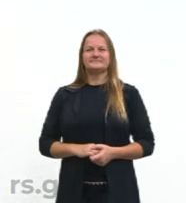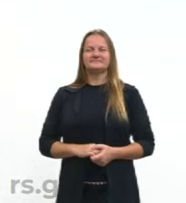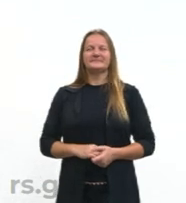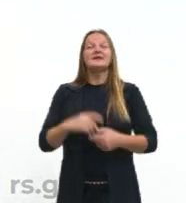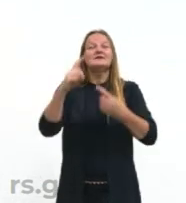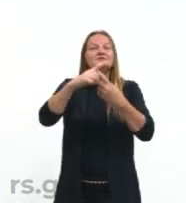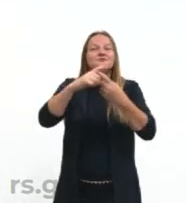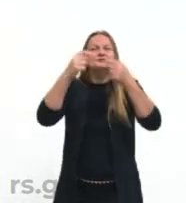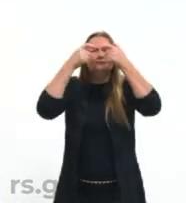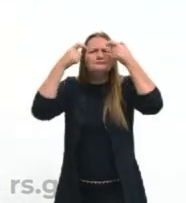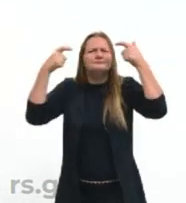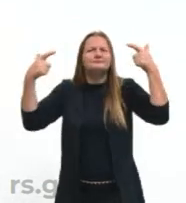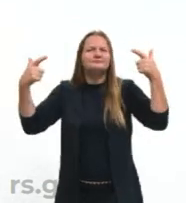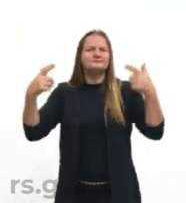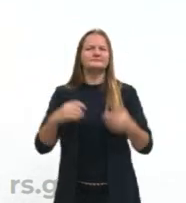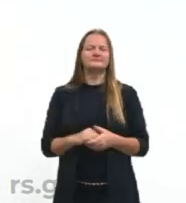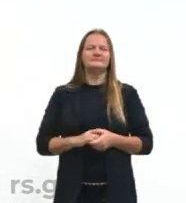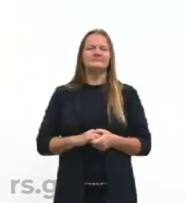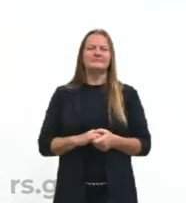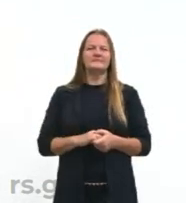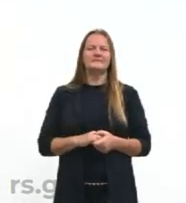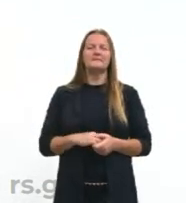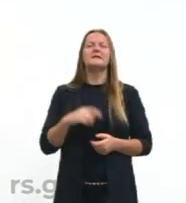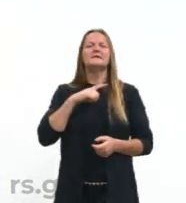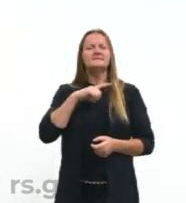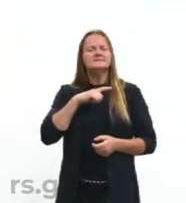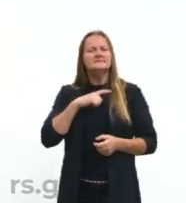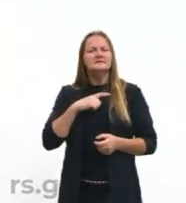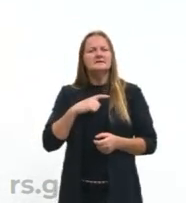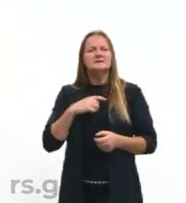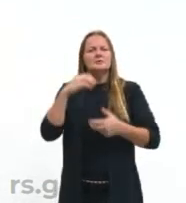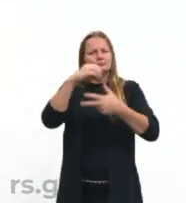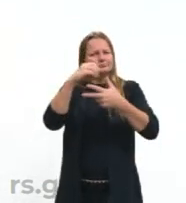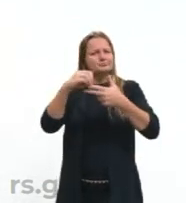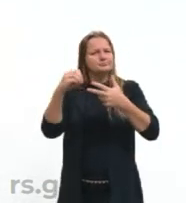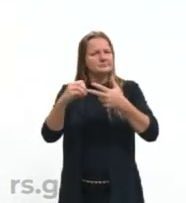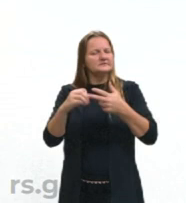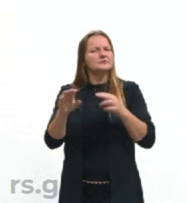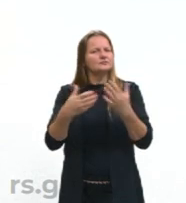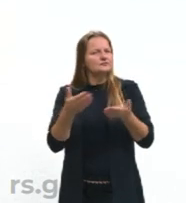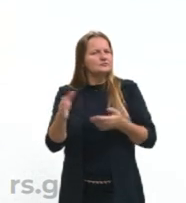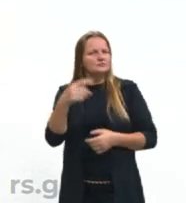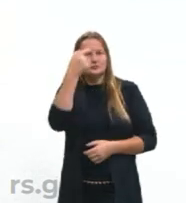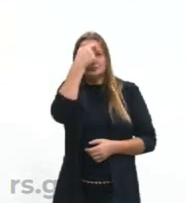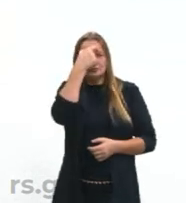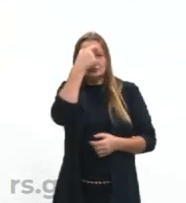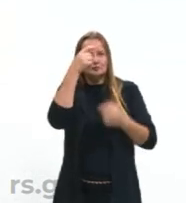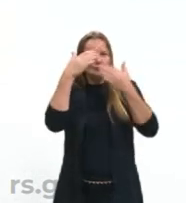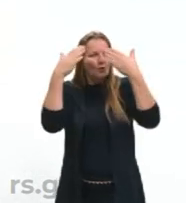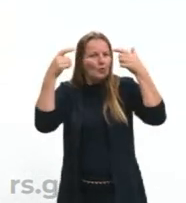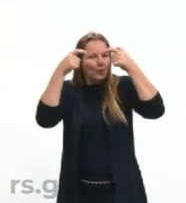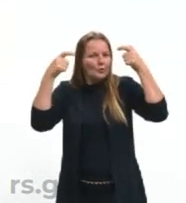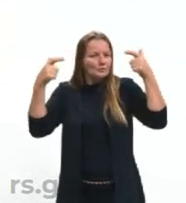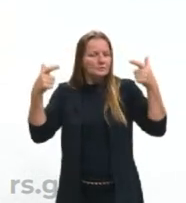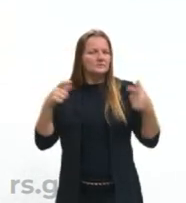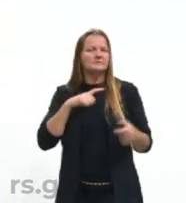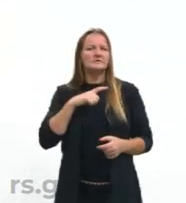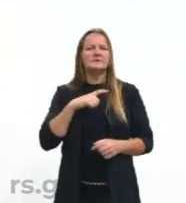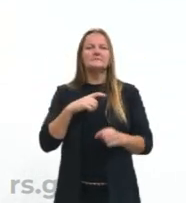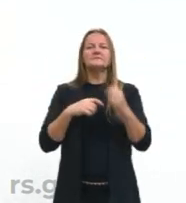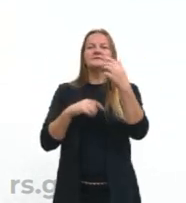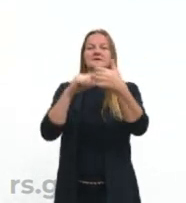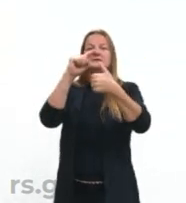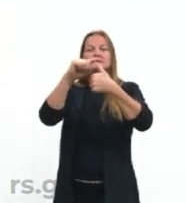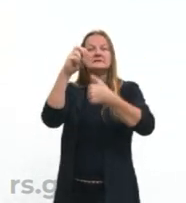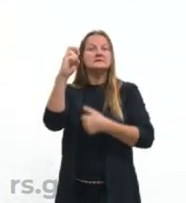o tipo de conhecimento as questões que tem cobrado no Enem em relação ao conhecimento trazem basicamente sobre